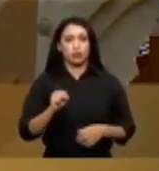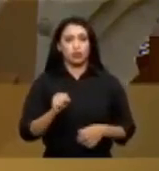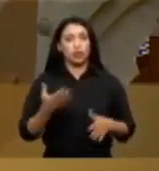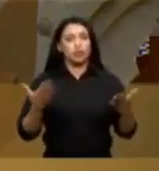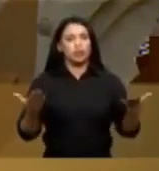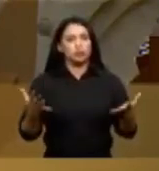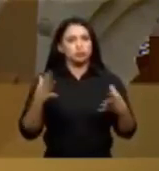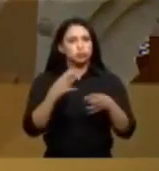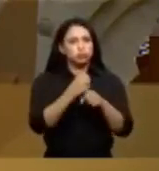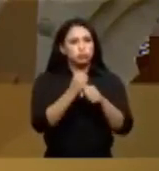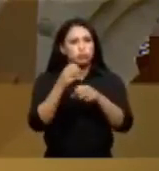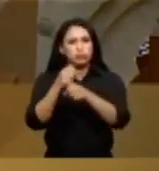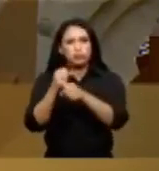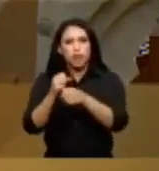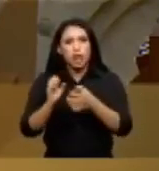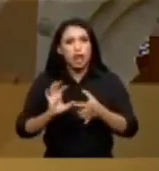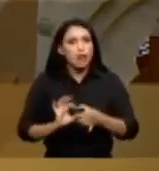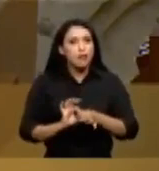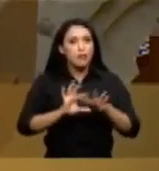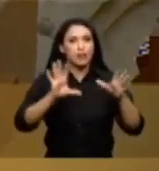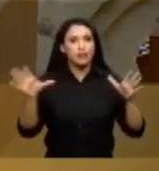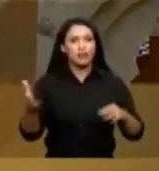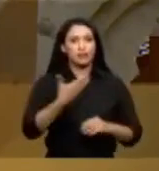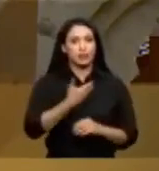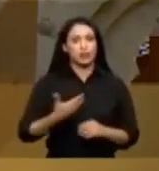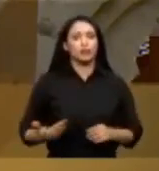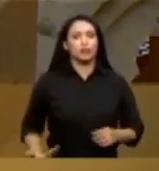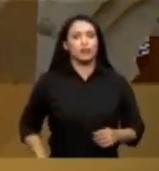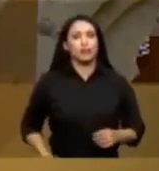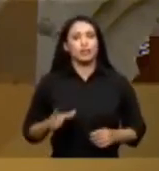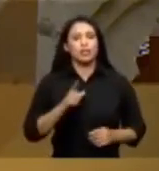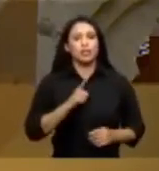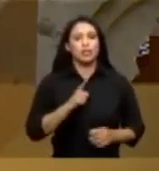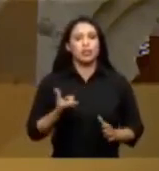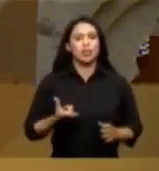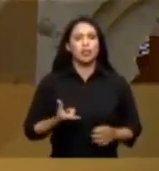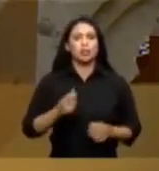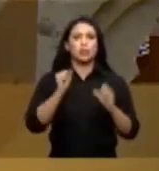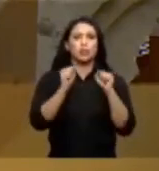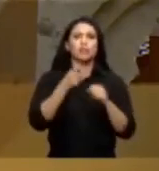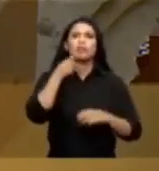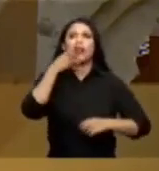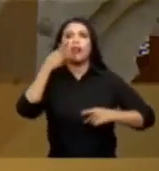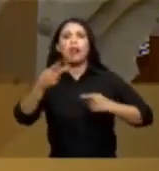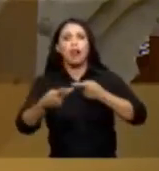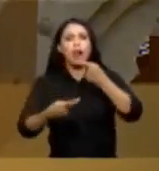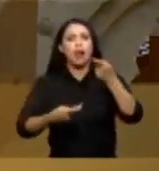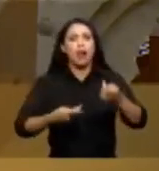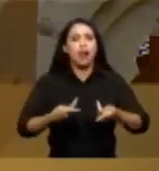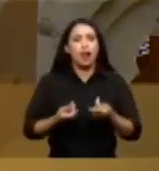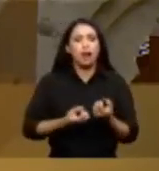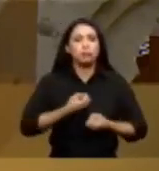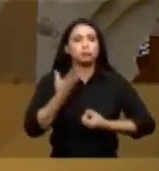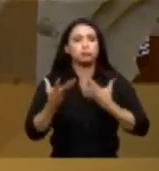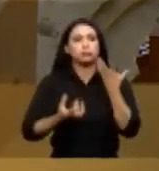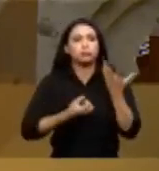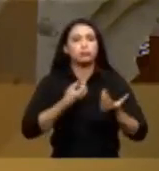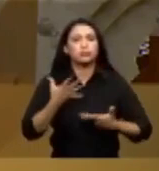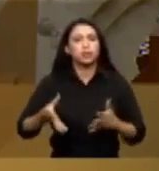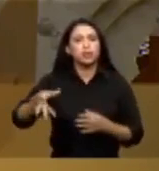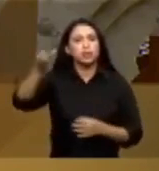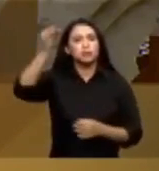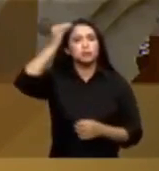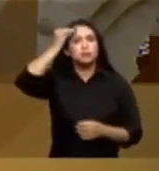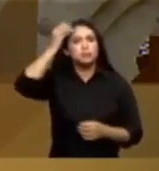de liberdades públicas, como as de expressão, de pensamento e de consciência, entre